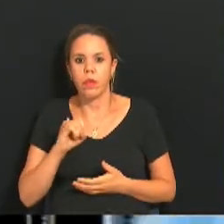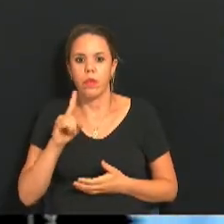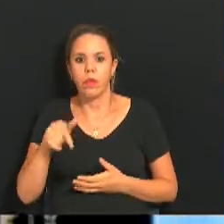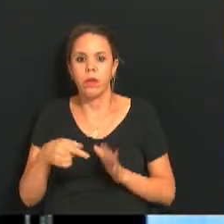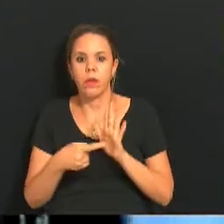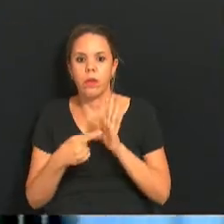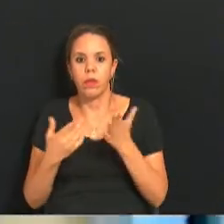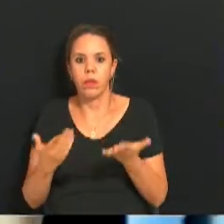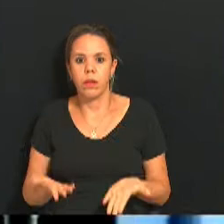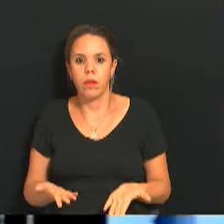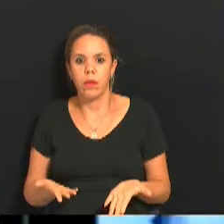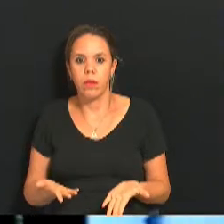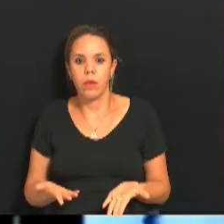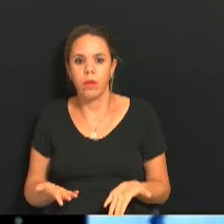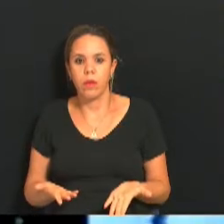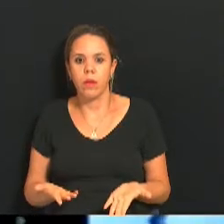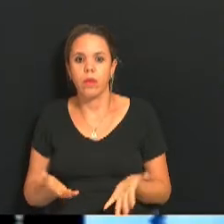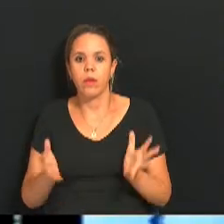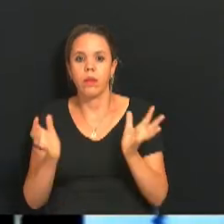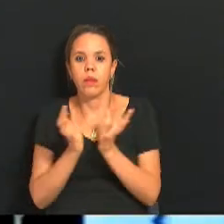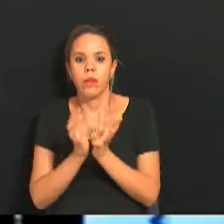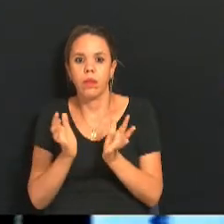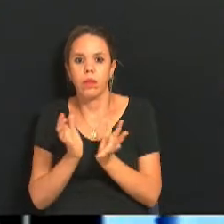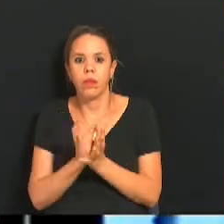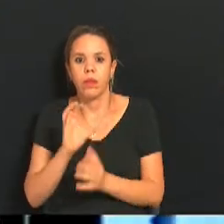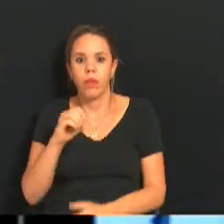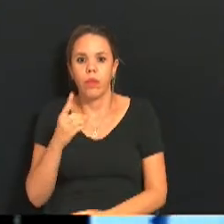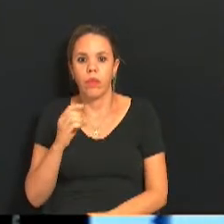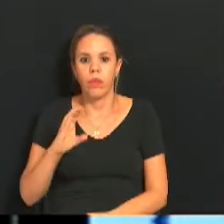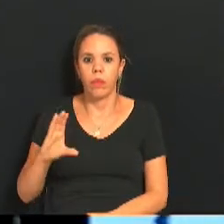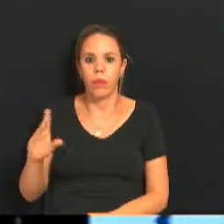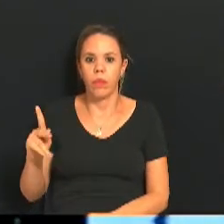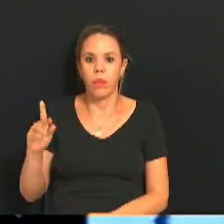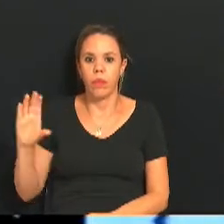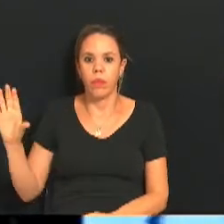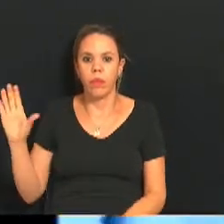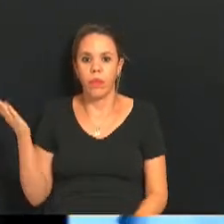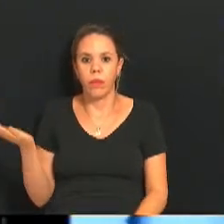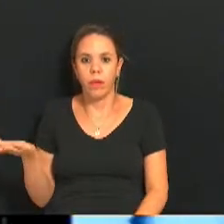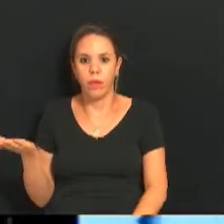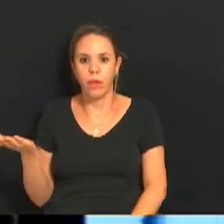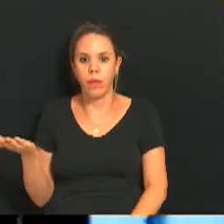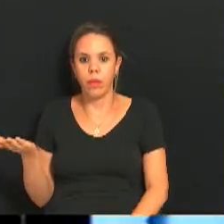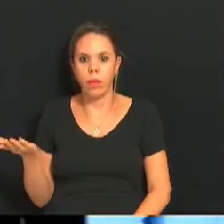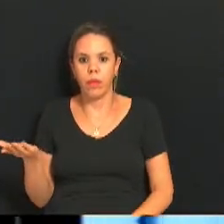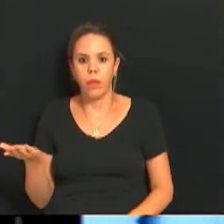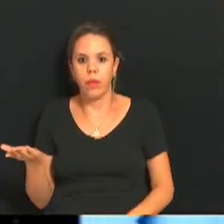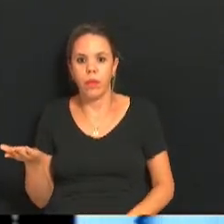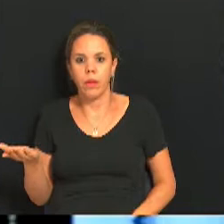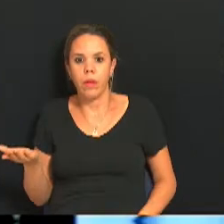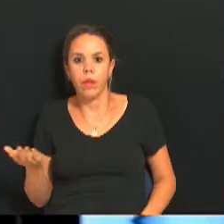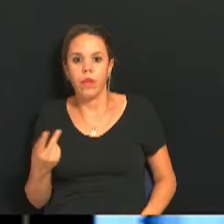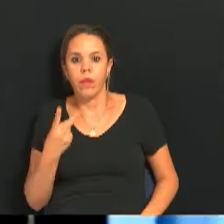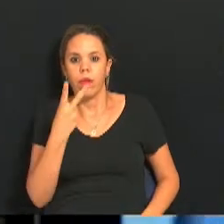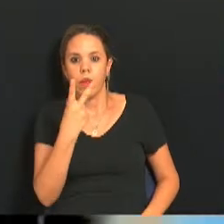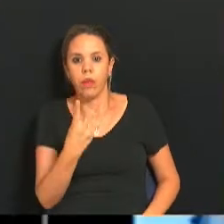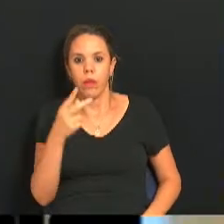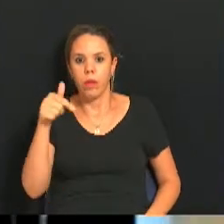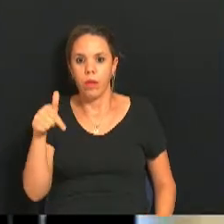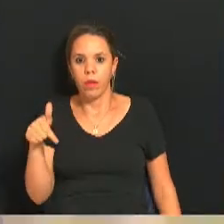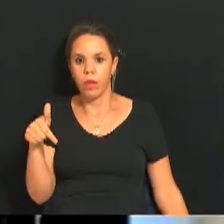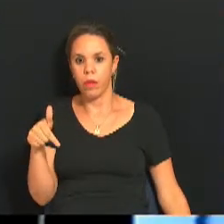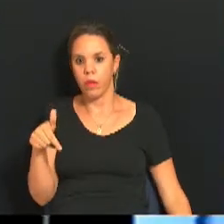apresentada para o colegiado no comentário o com debate a cúpula é composto por 27